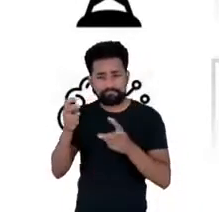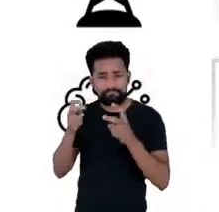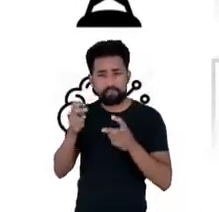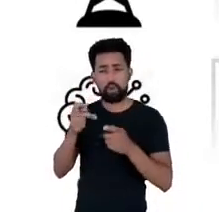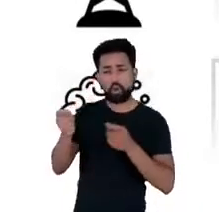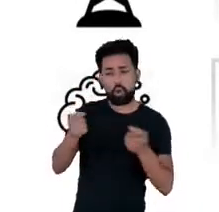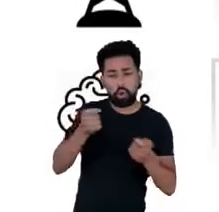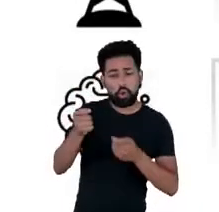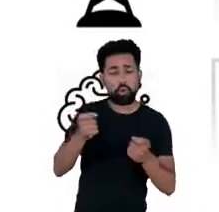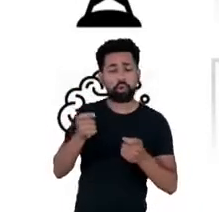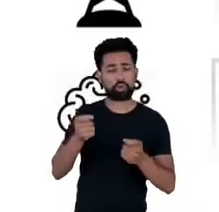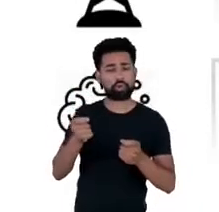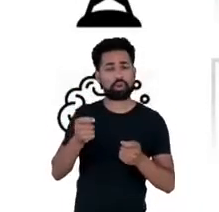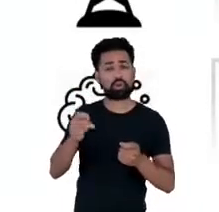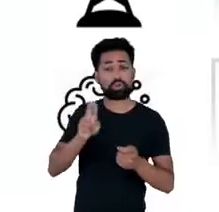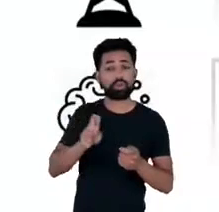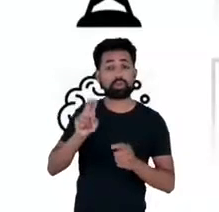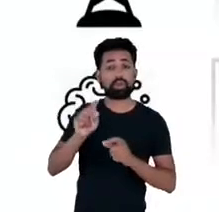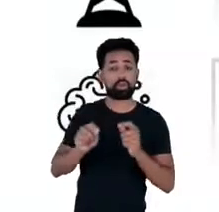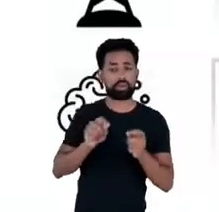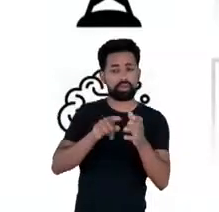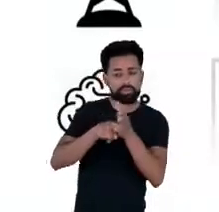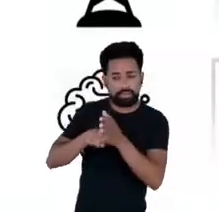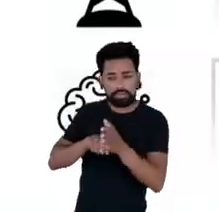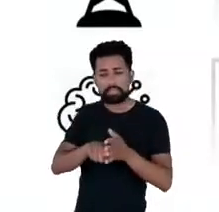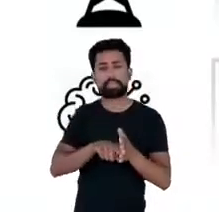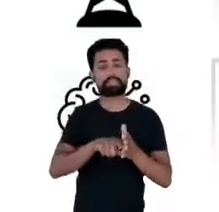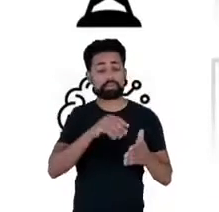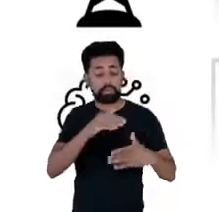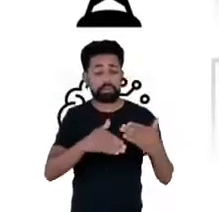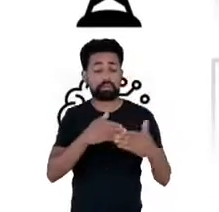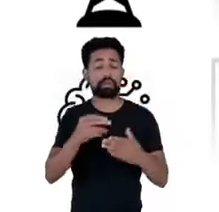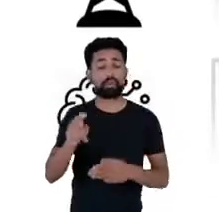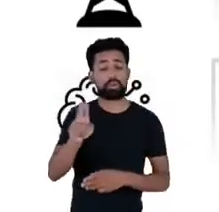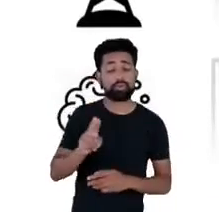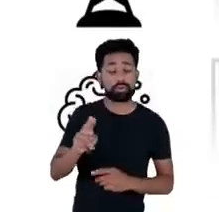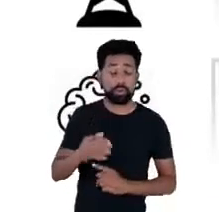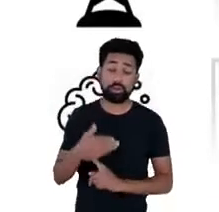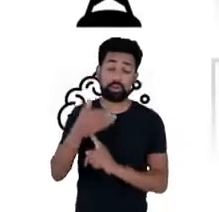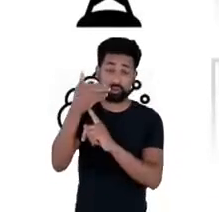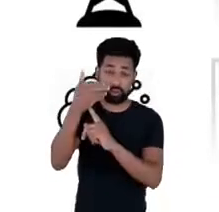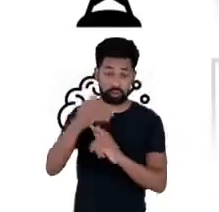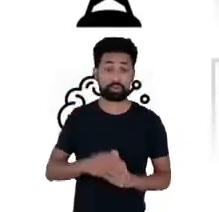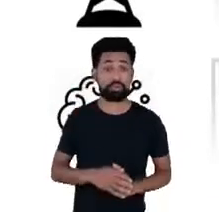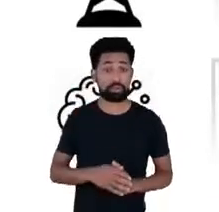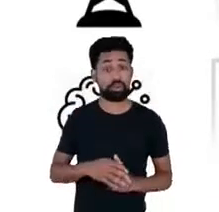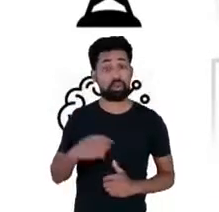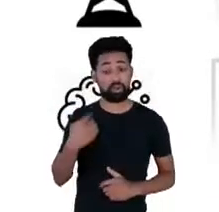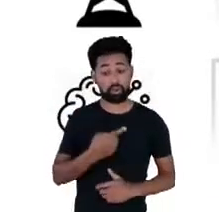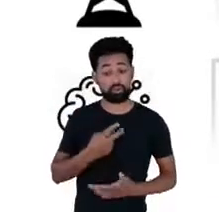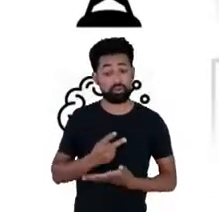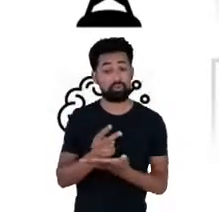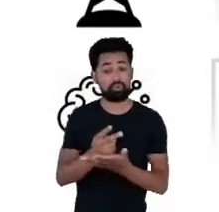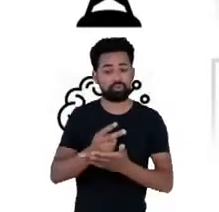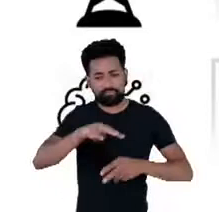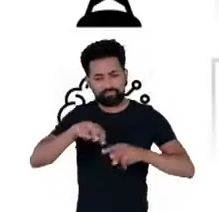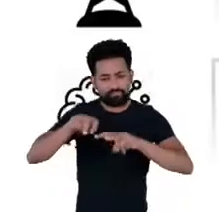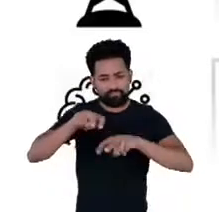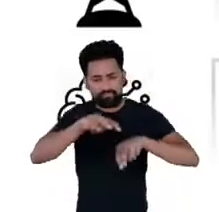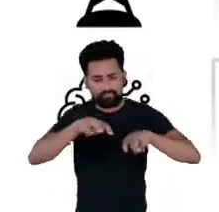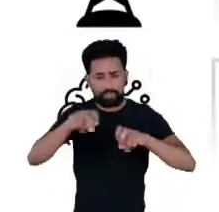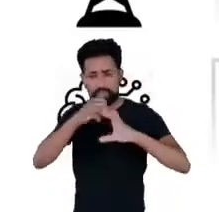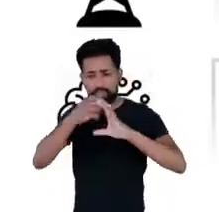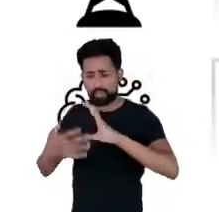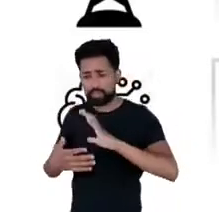plataformas, pesquisa, desenvolvimento e aplicação de tecnologias. Vamos continuar explorando as características do novo sistema